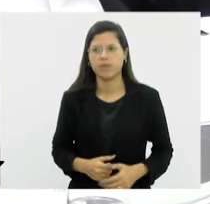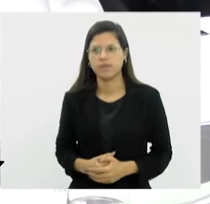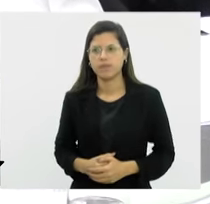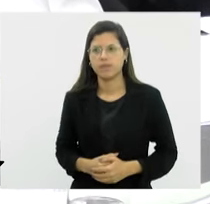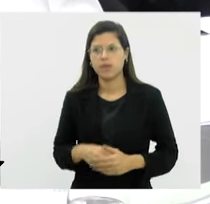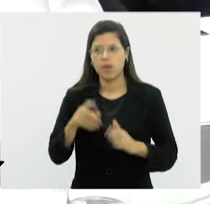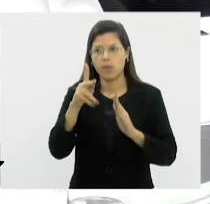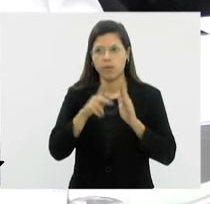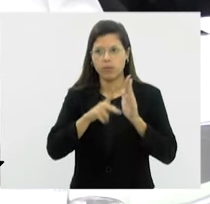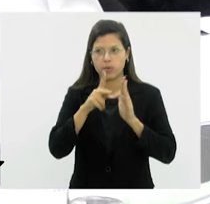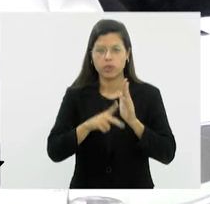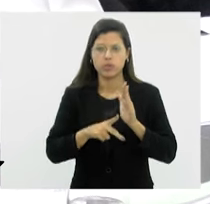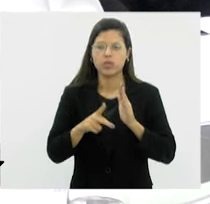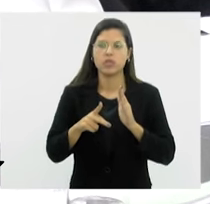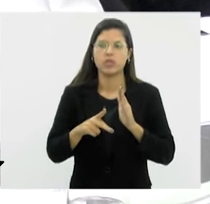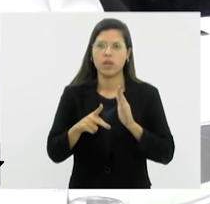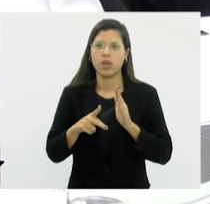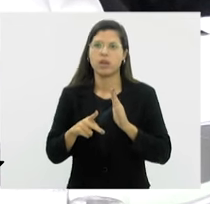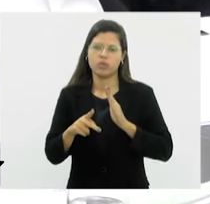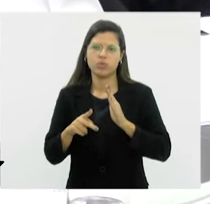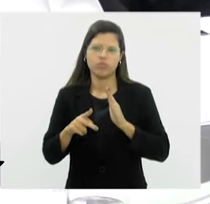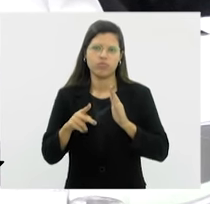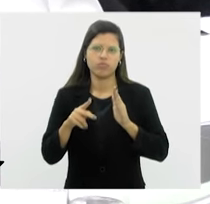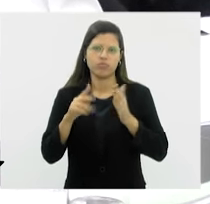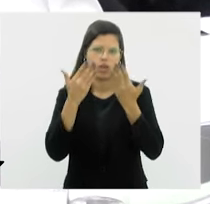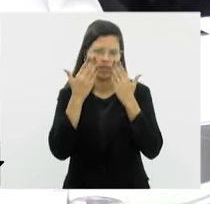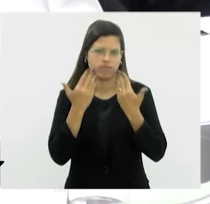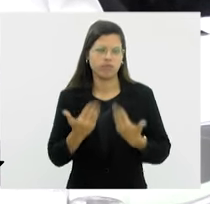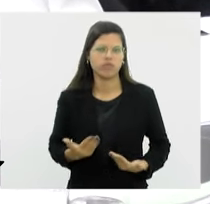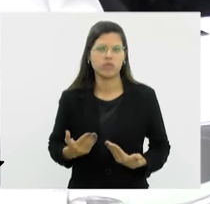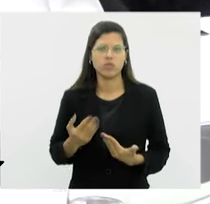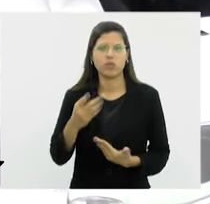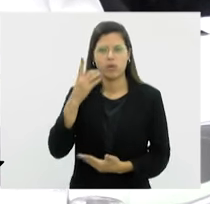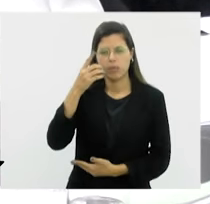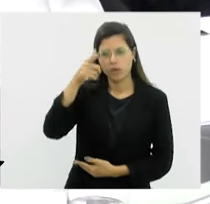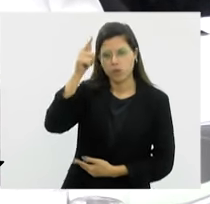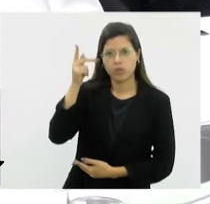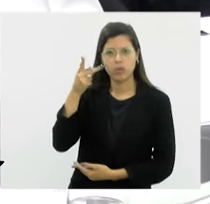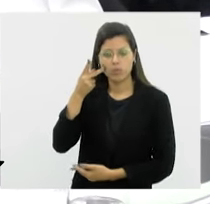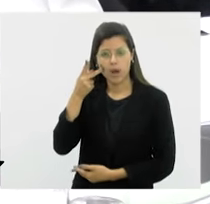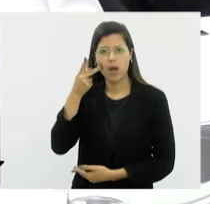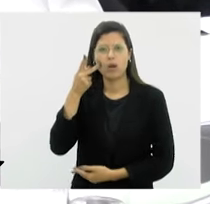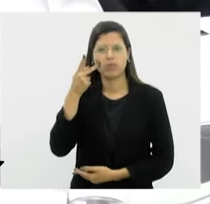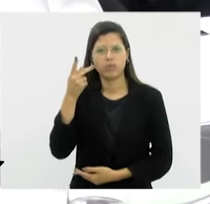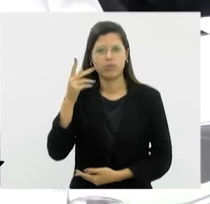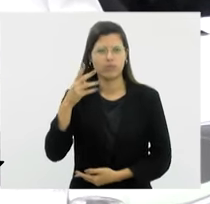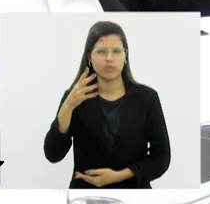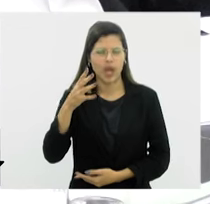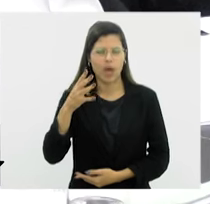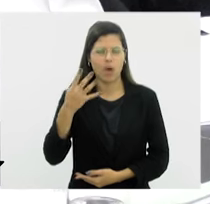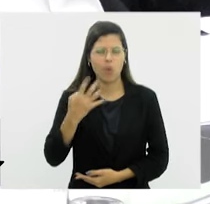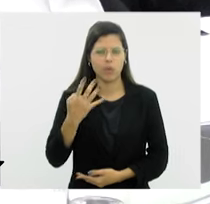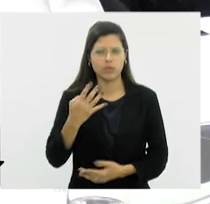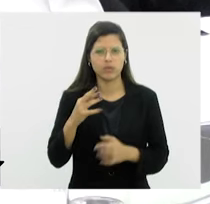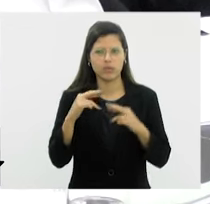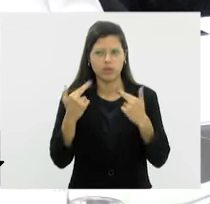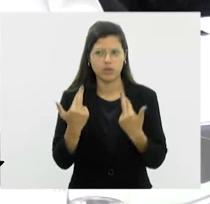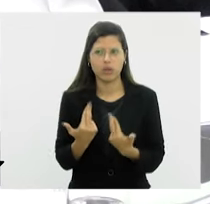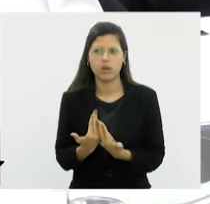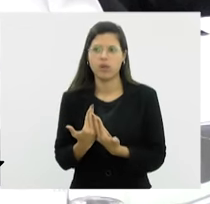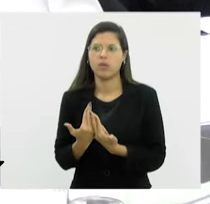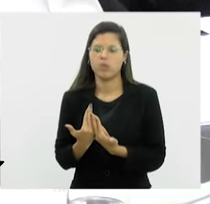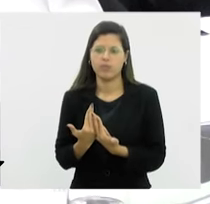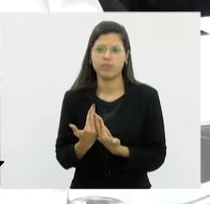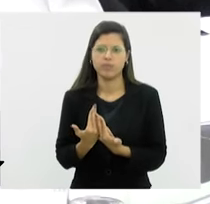O projeto havia saído com vista para o deputado Luiz Paulo na quarta reunião ordinária e volta com o parecer